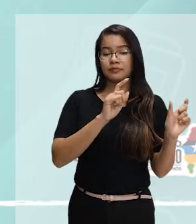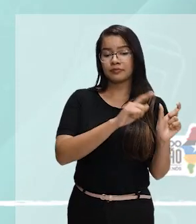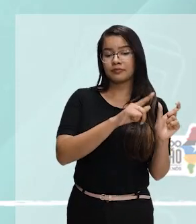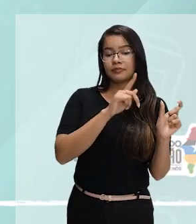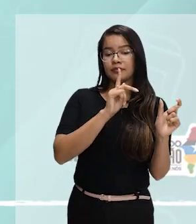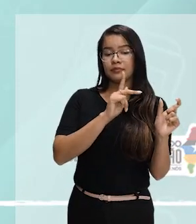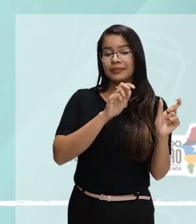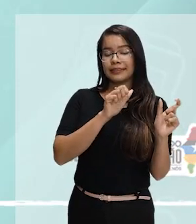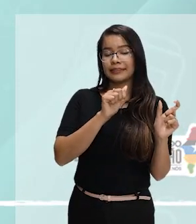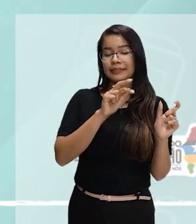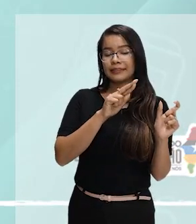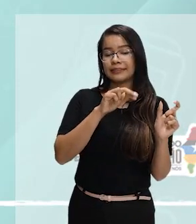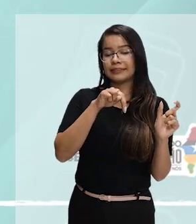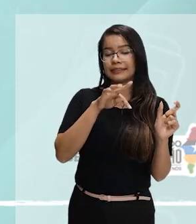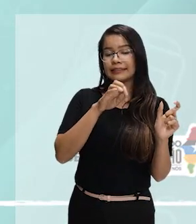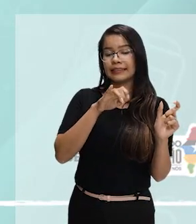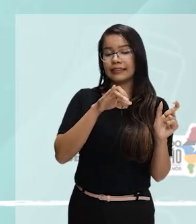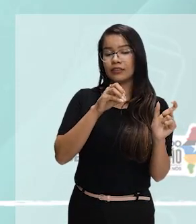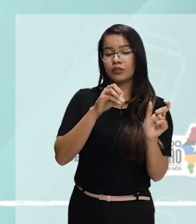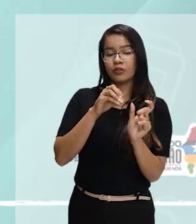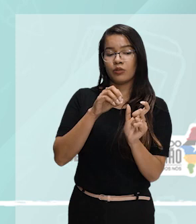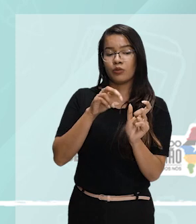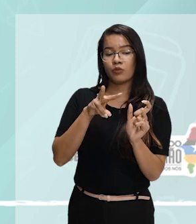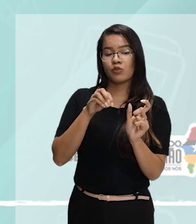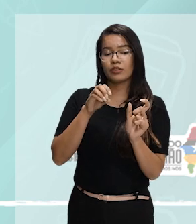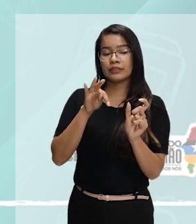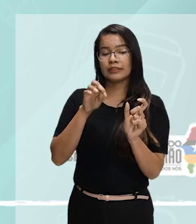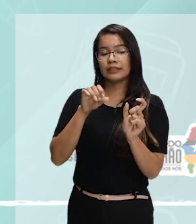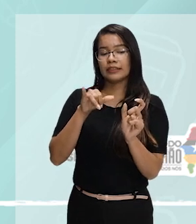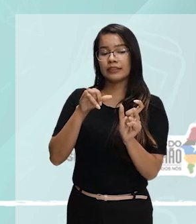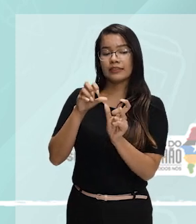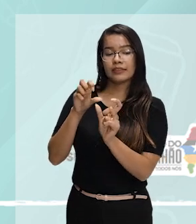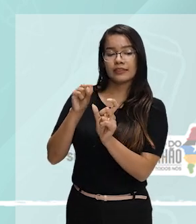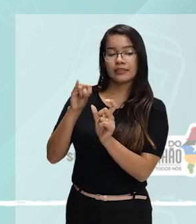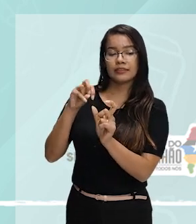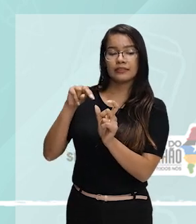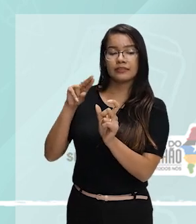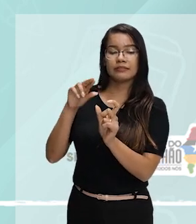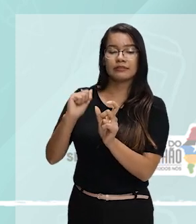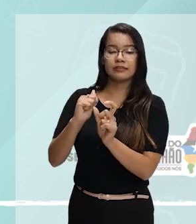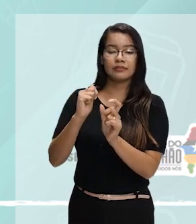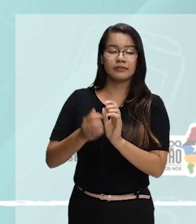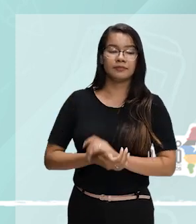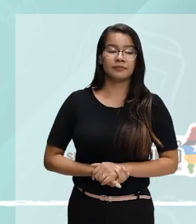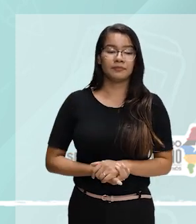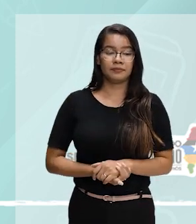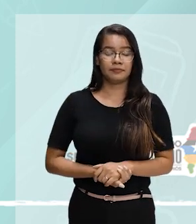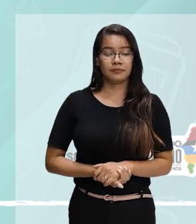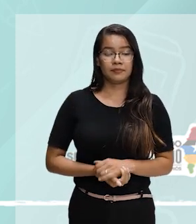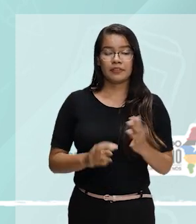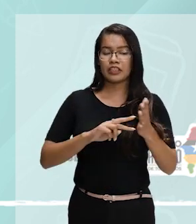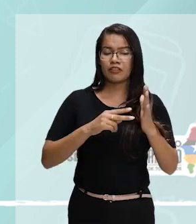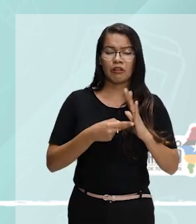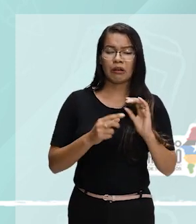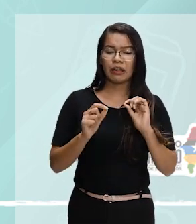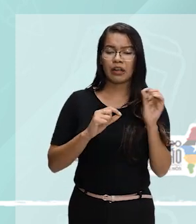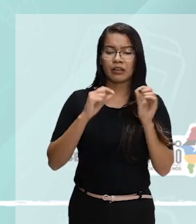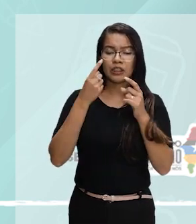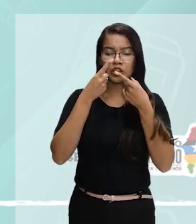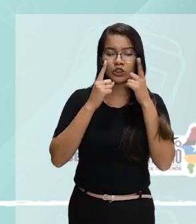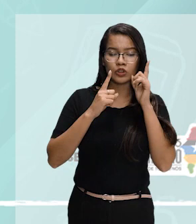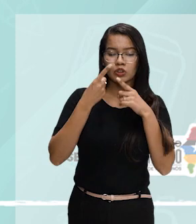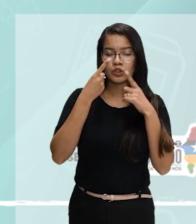sina. Tem equivalente de sentido em choro, dediquei destino, ou seja, choro para pranteio,